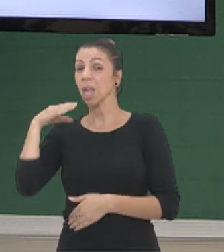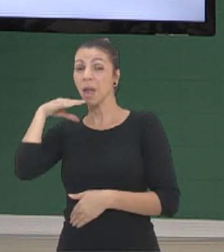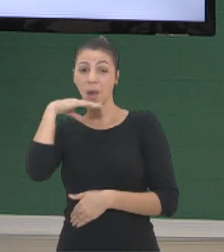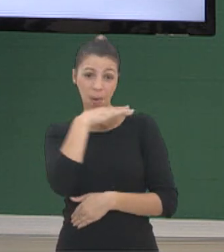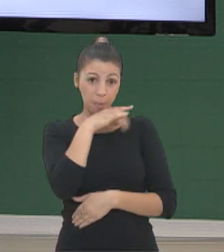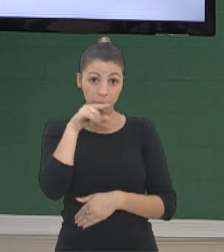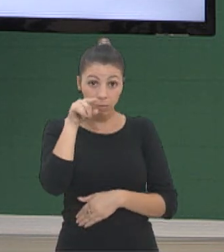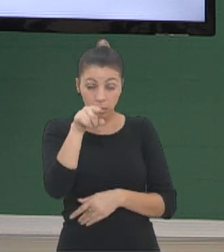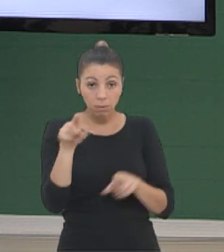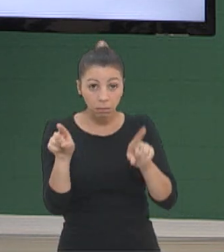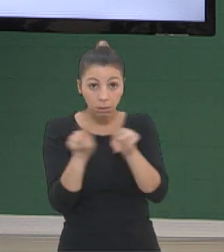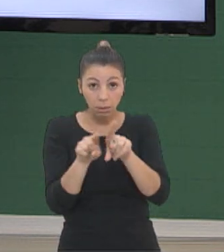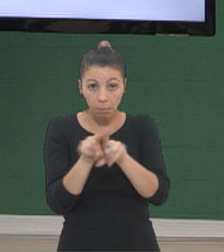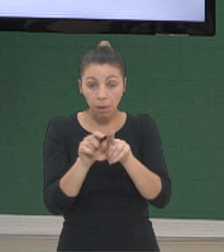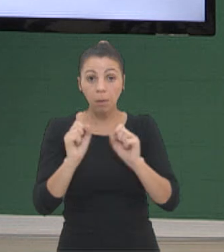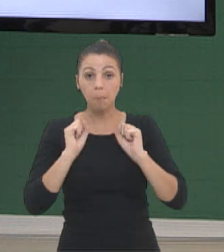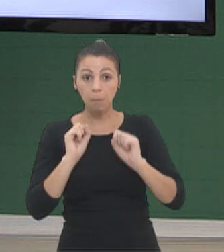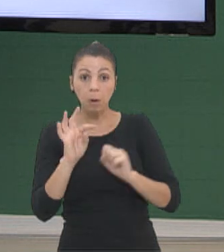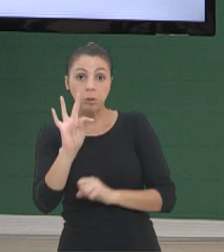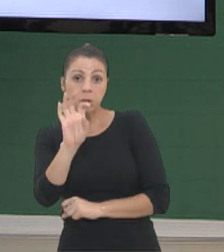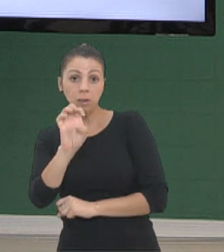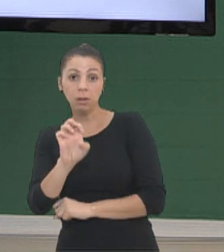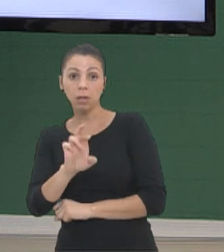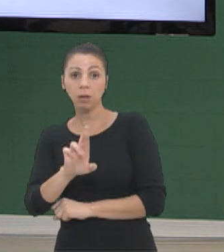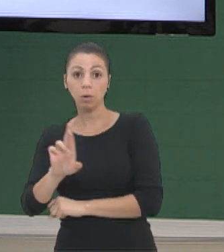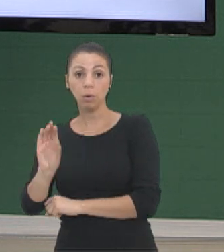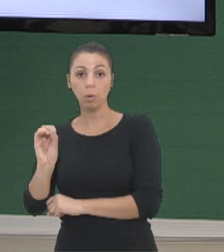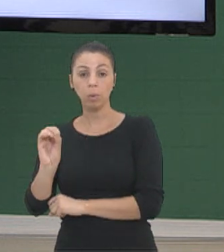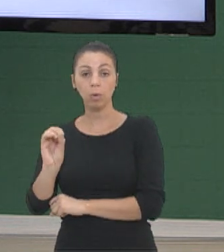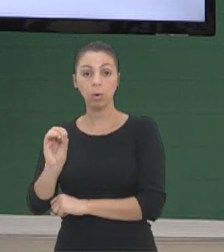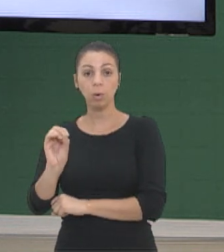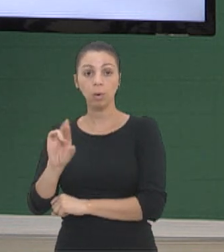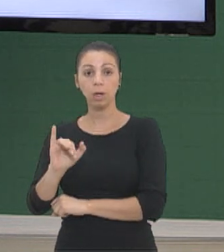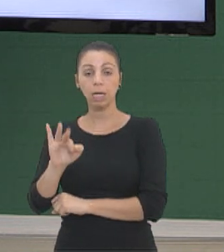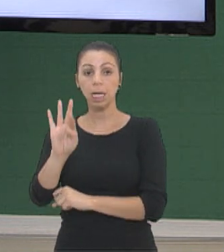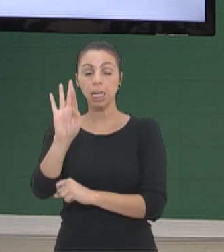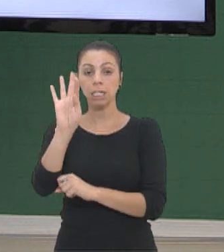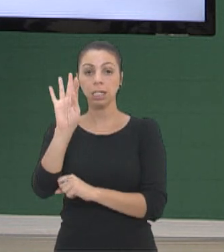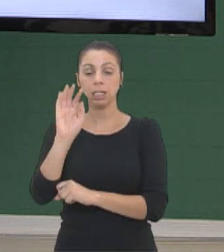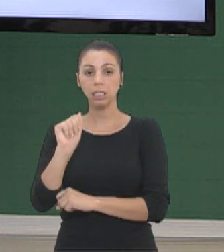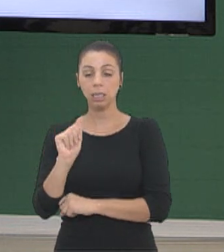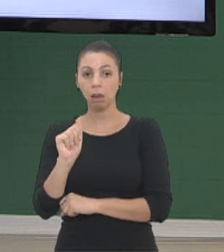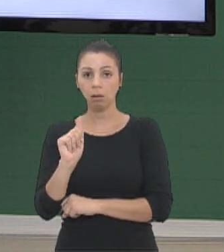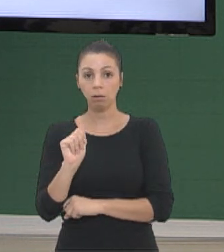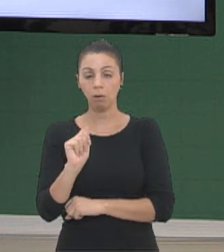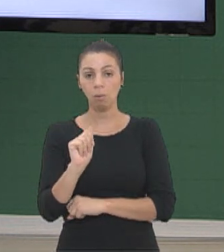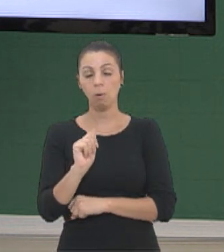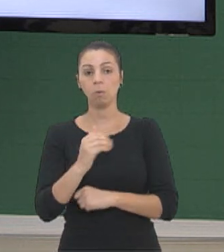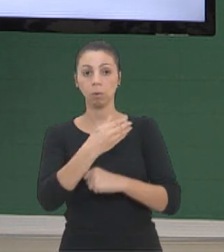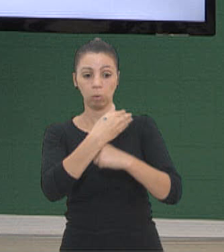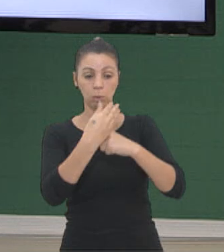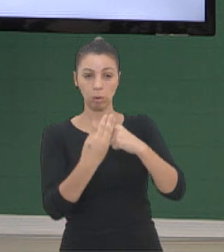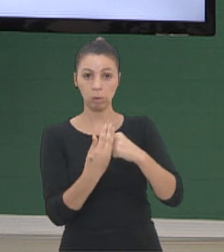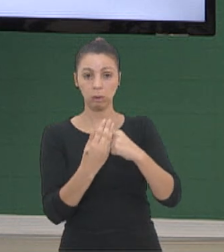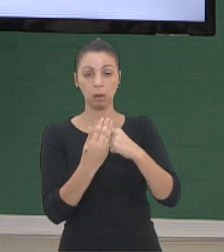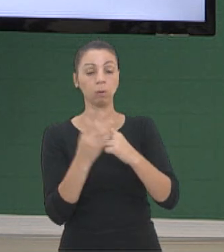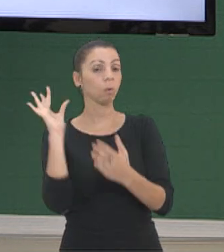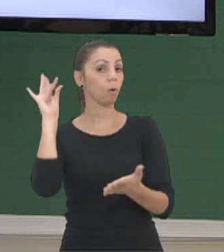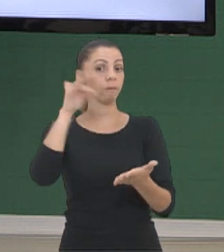tornar um grande terrorista, como prática oficial do Estado, se você tem o